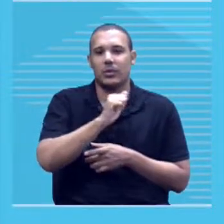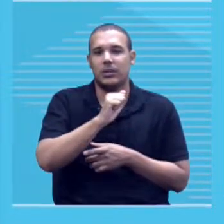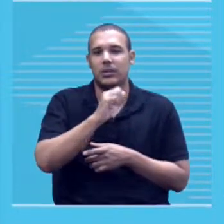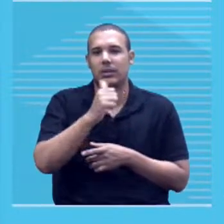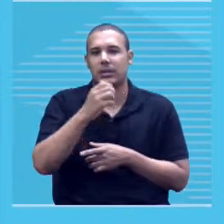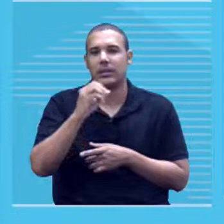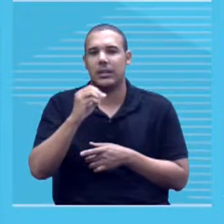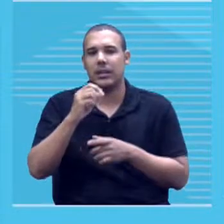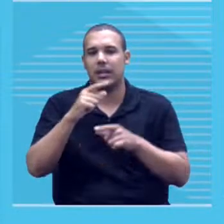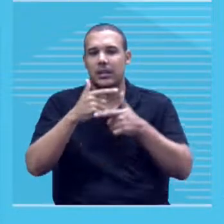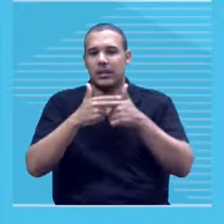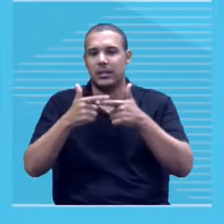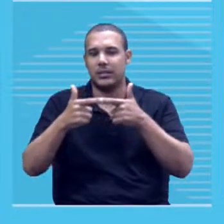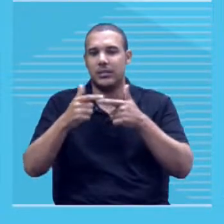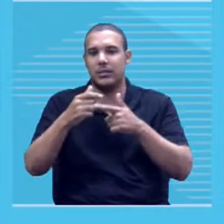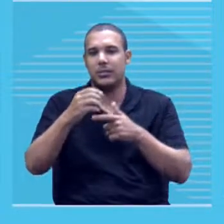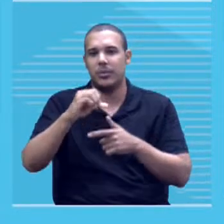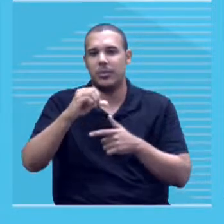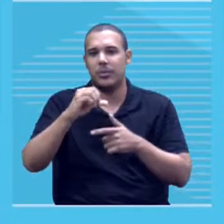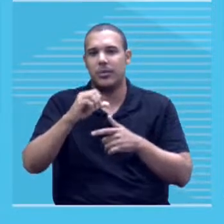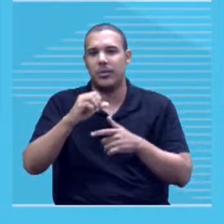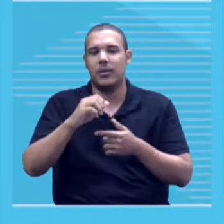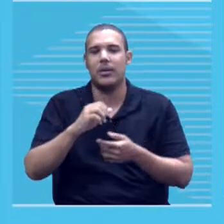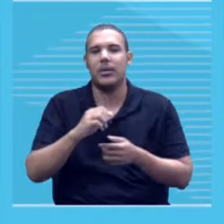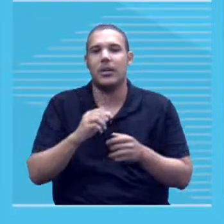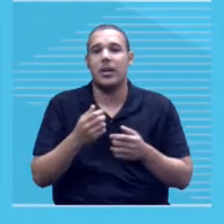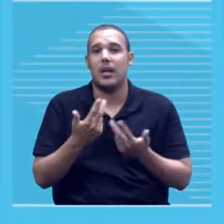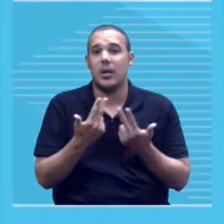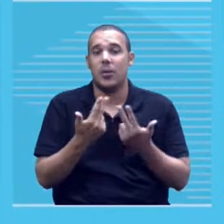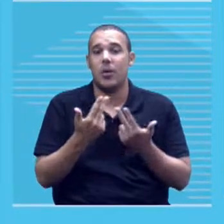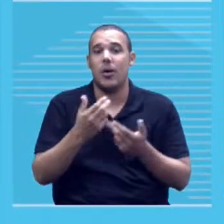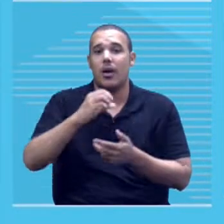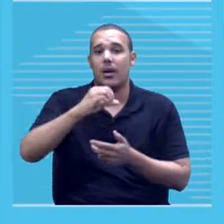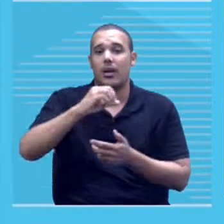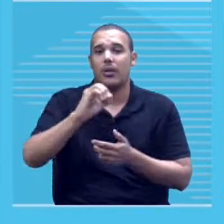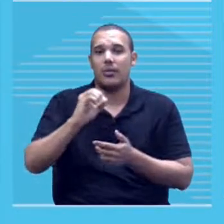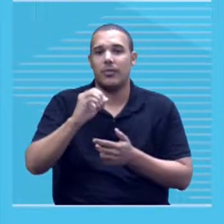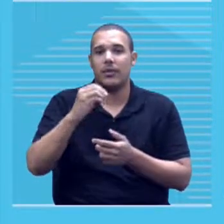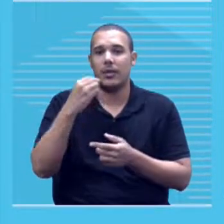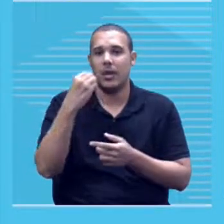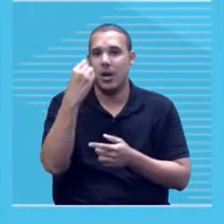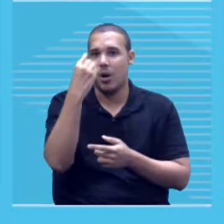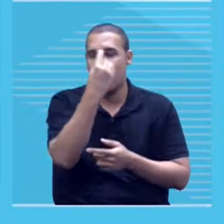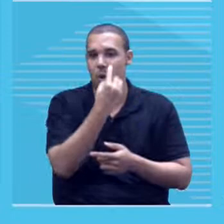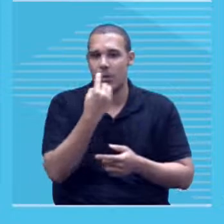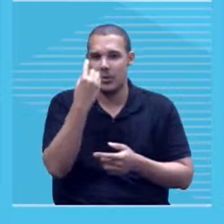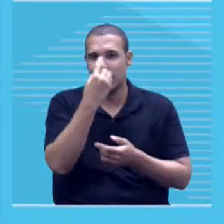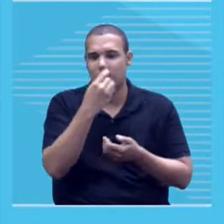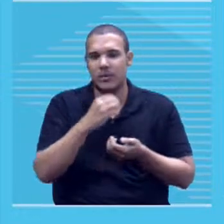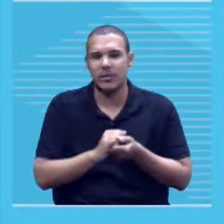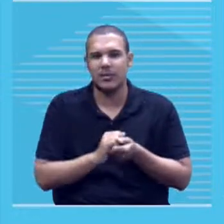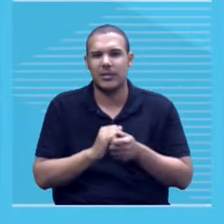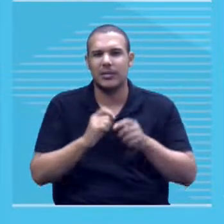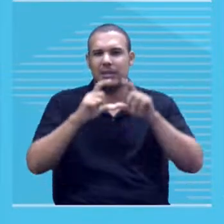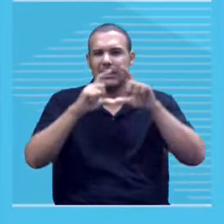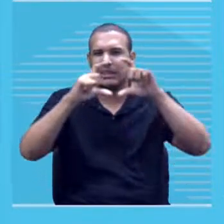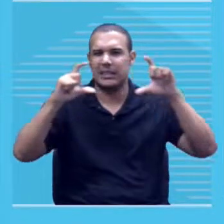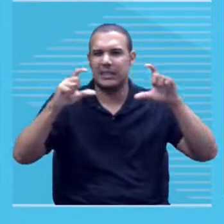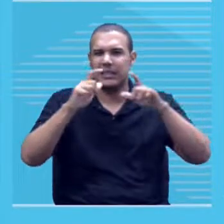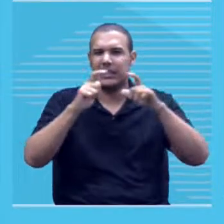9 daria um total de 90 horas. Olha aí. Questão grande, gente. É